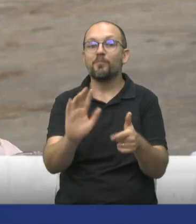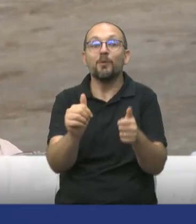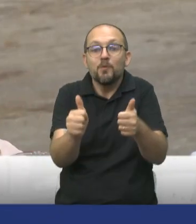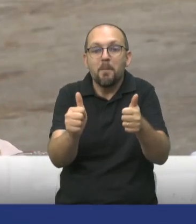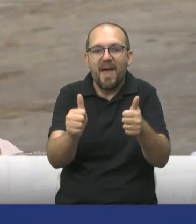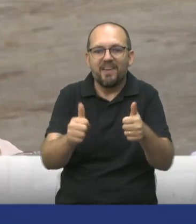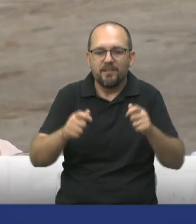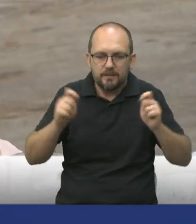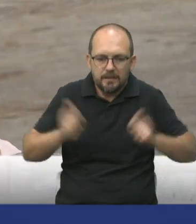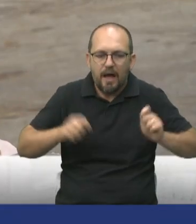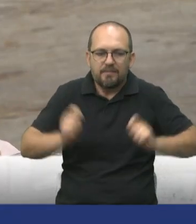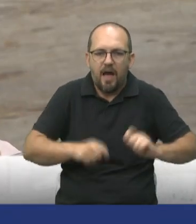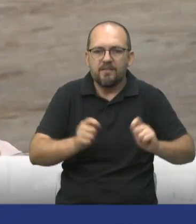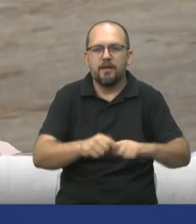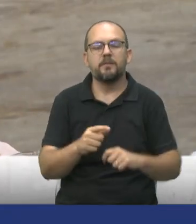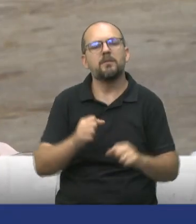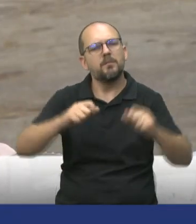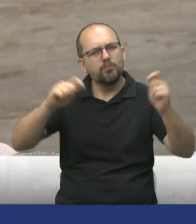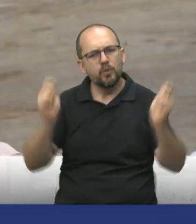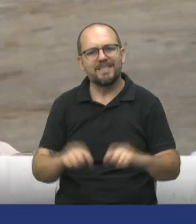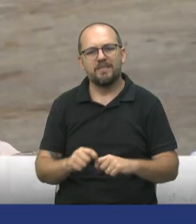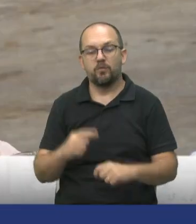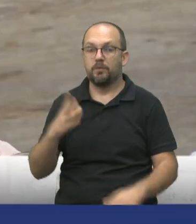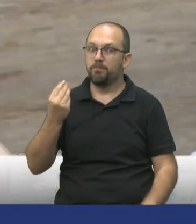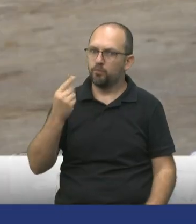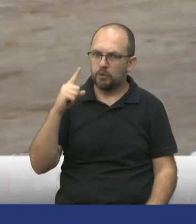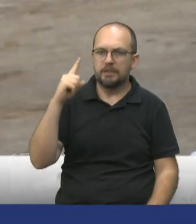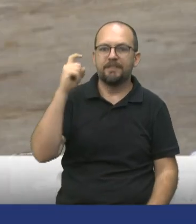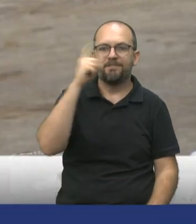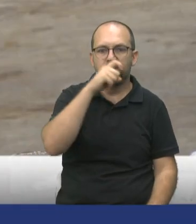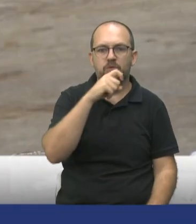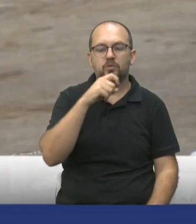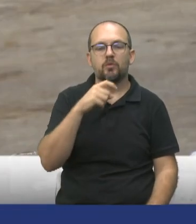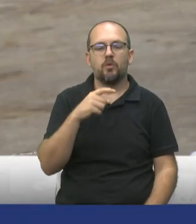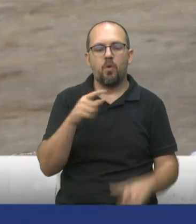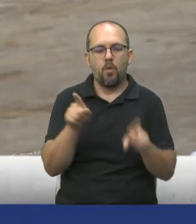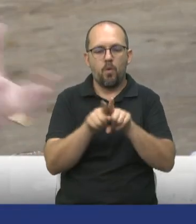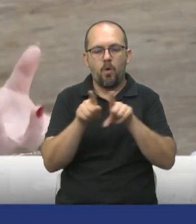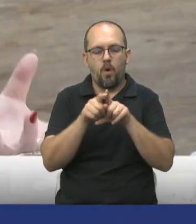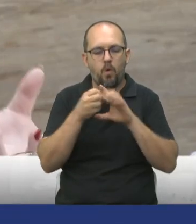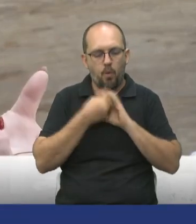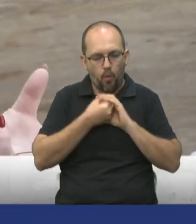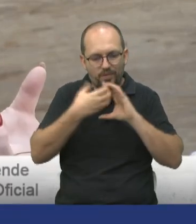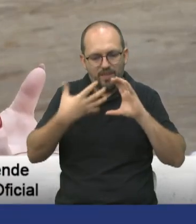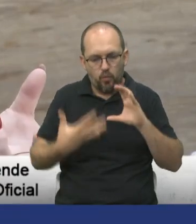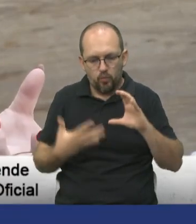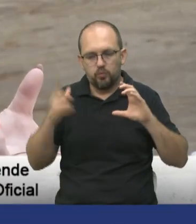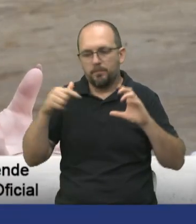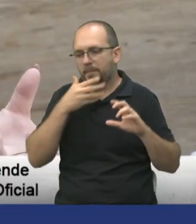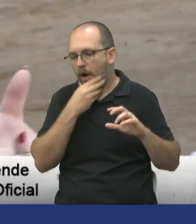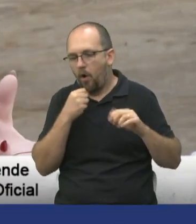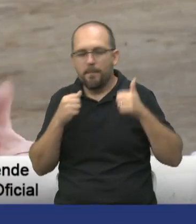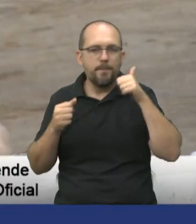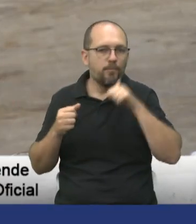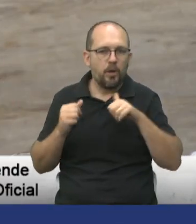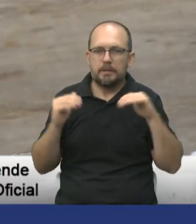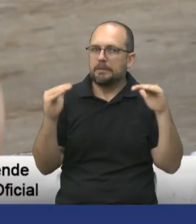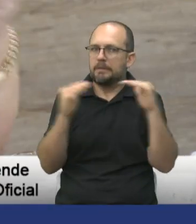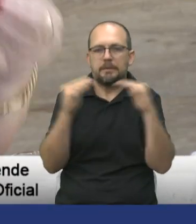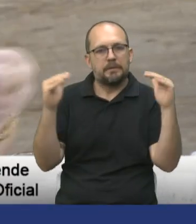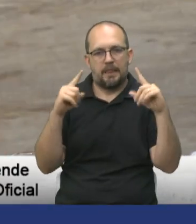bem. Então, é possível. É tão difícil, o conteúdo é difícil para homens e mulheres de forma igual,